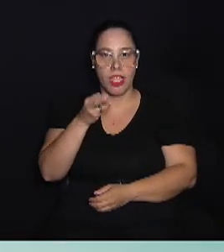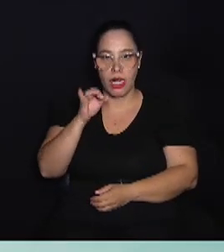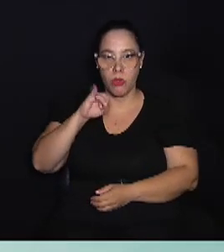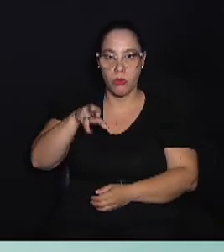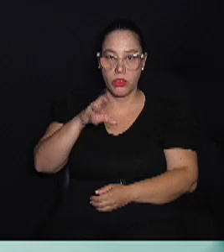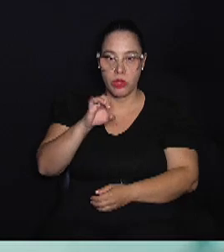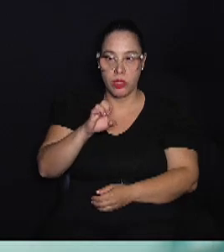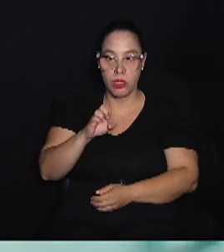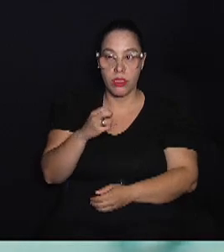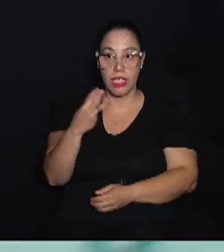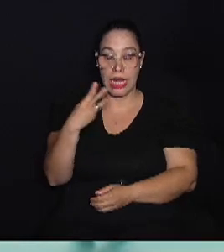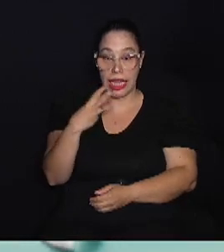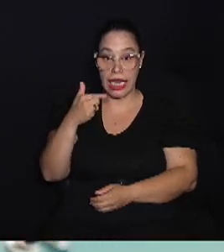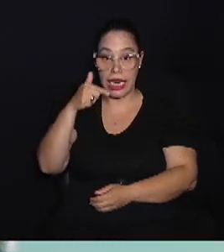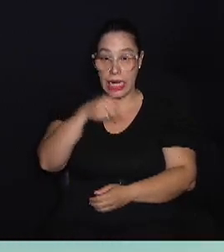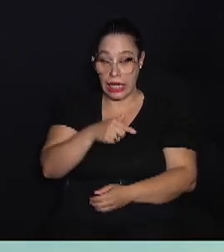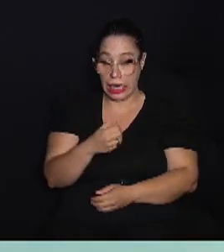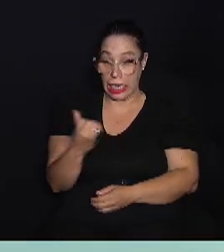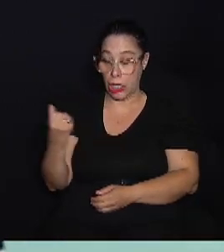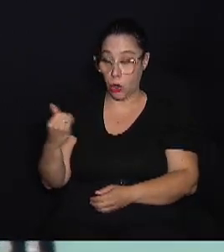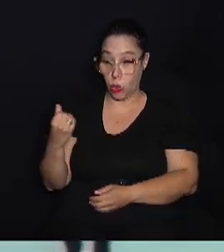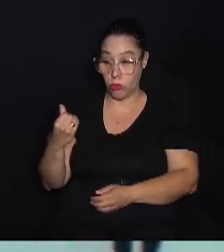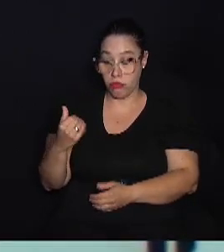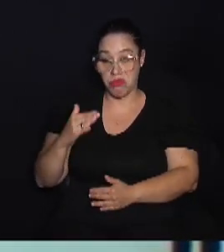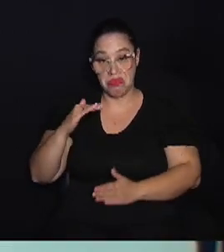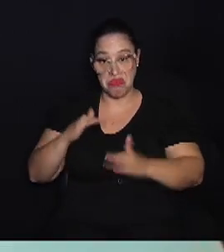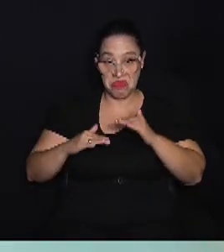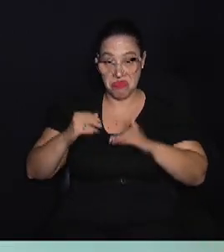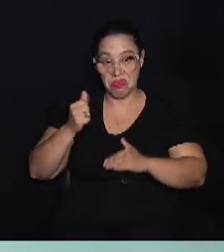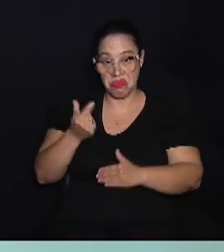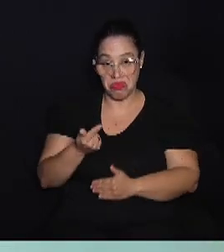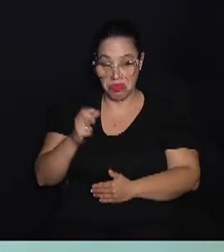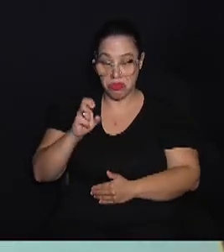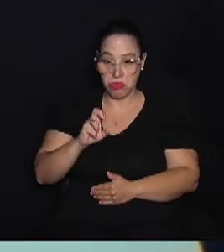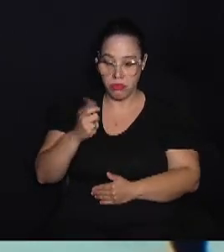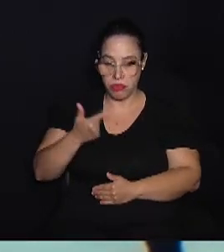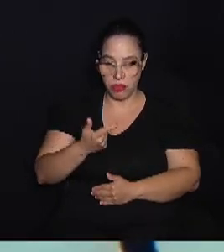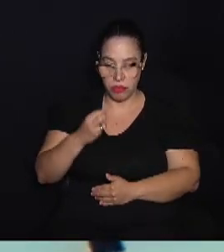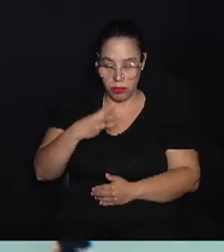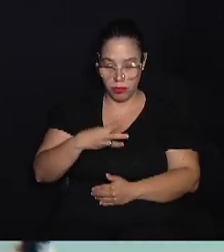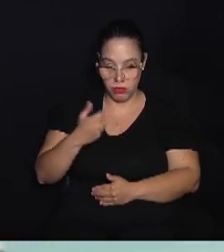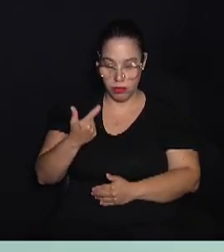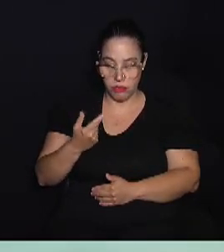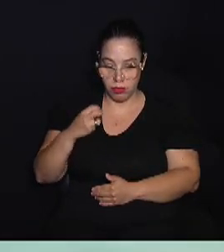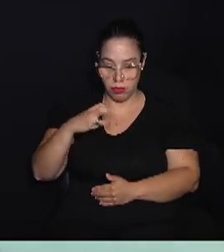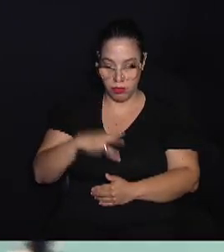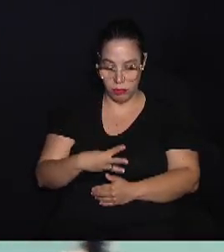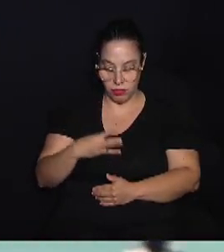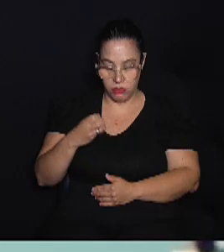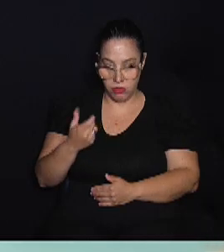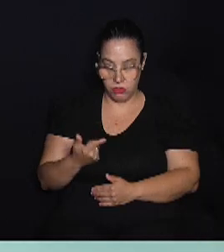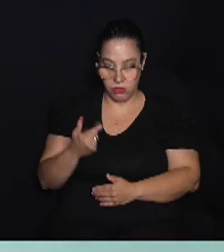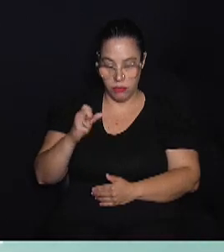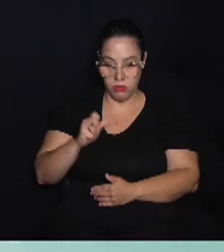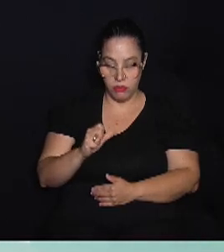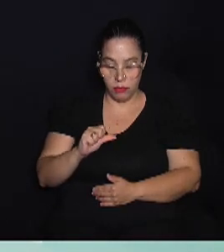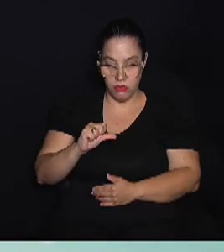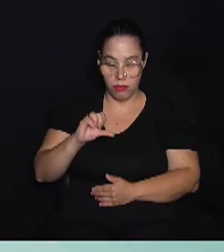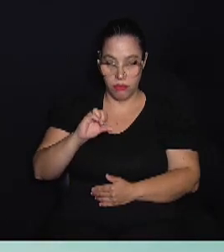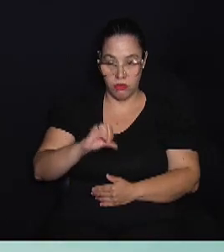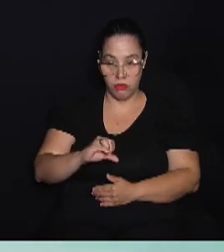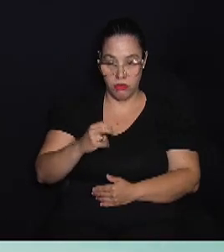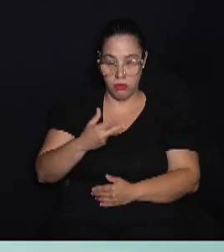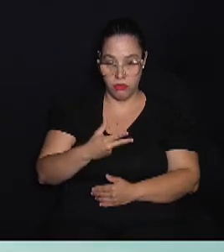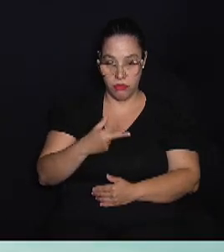por 3-1. Parciais de 25-23, 25-23, 19-25